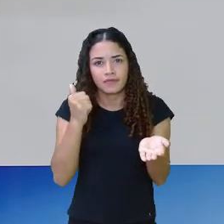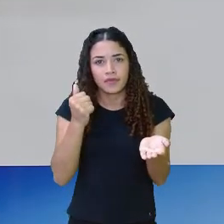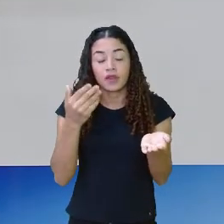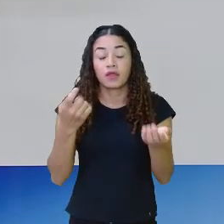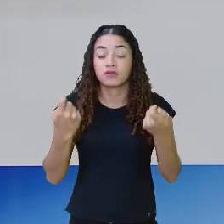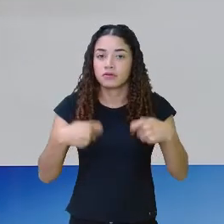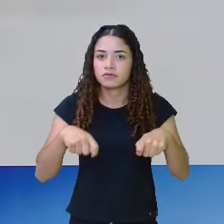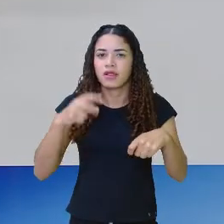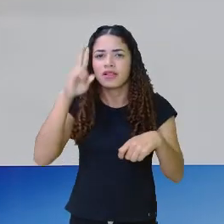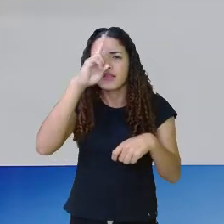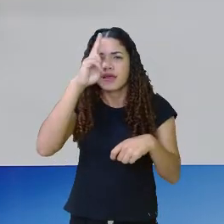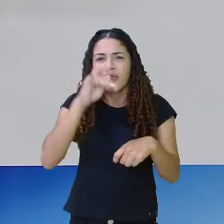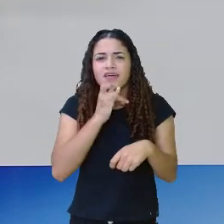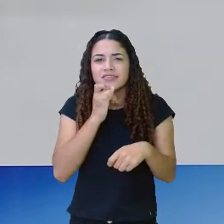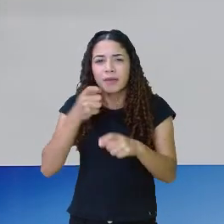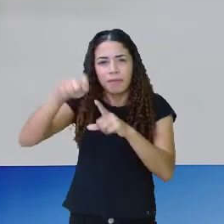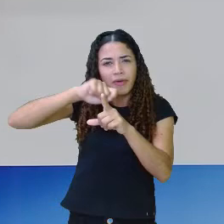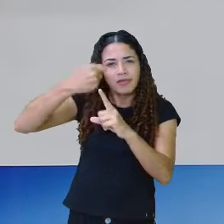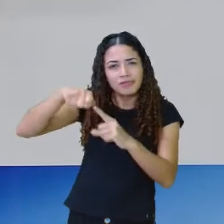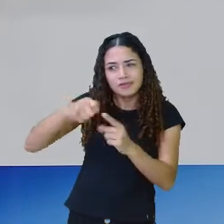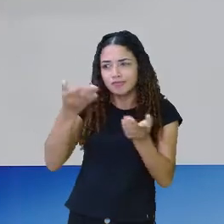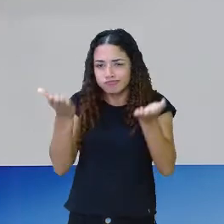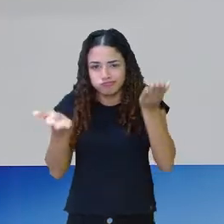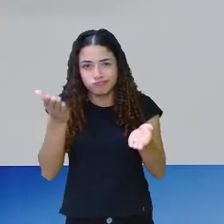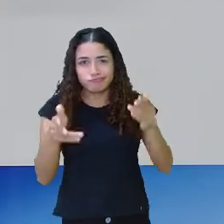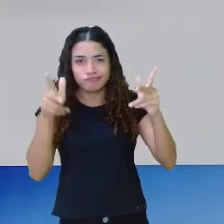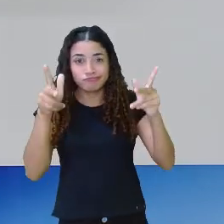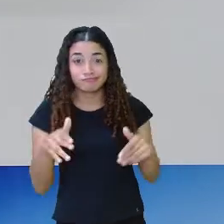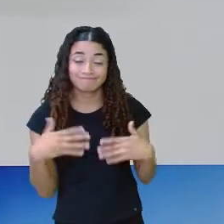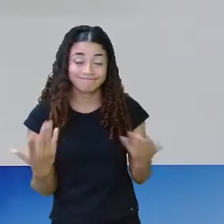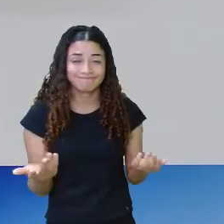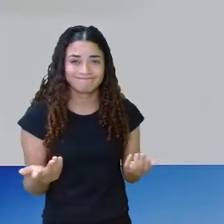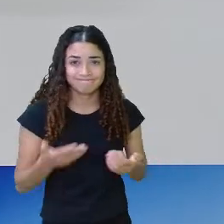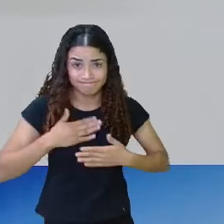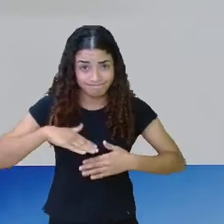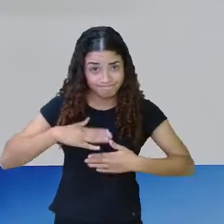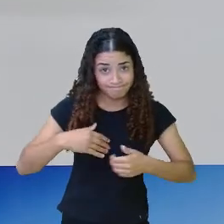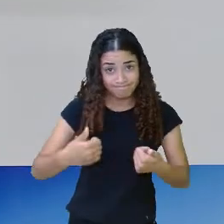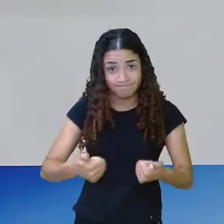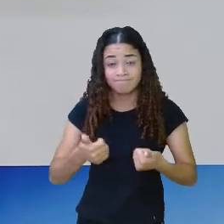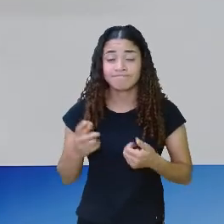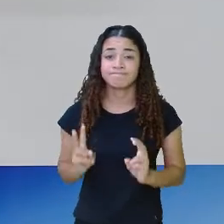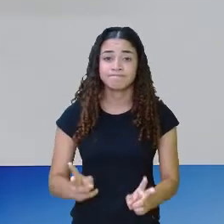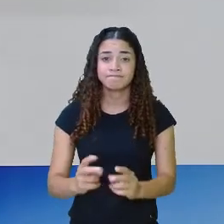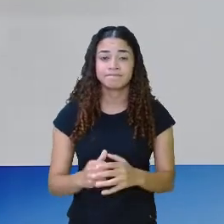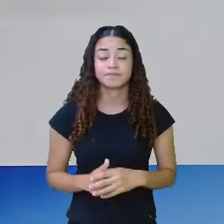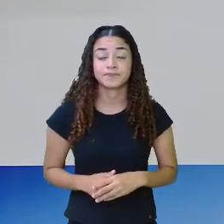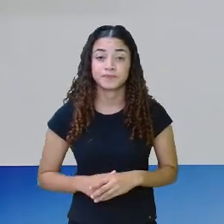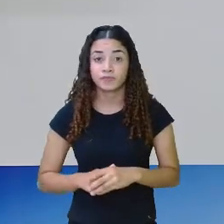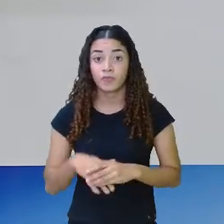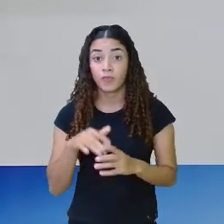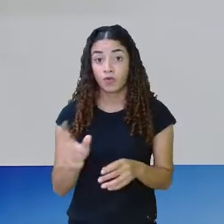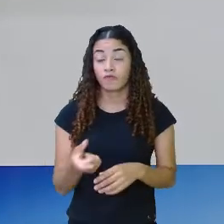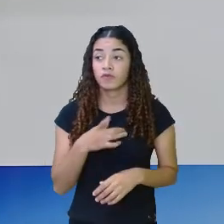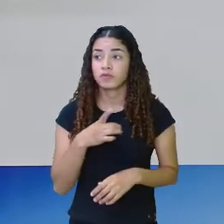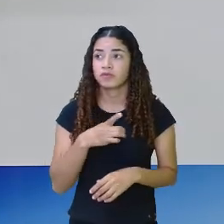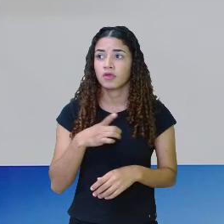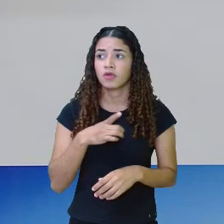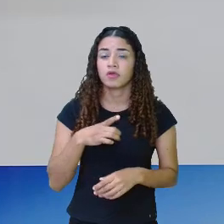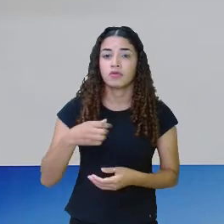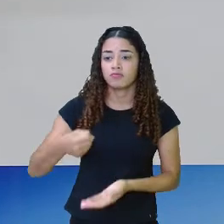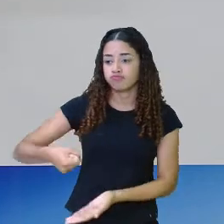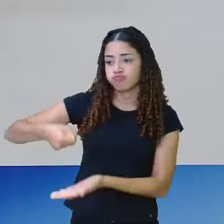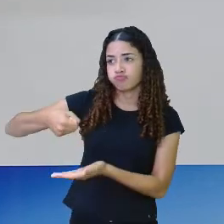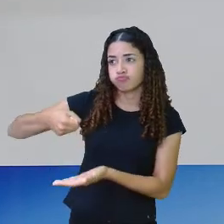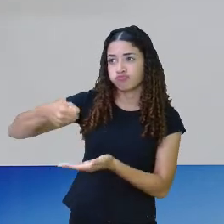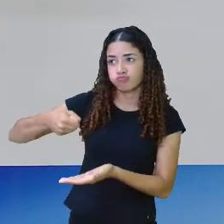2 palmas de banana iguais. Tranquilo? Vamos continuar. Eu tenho um cesto